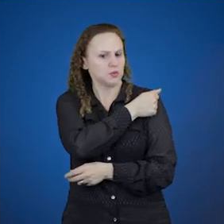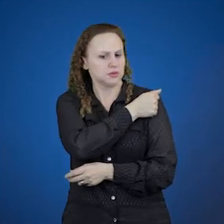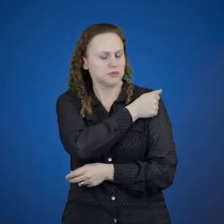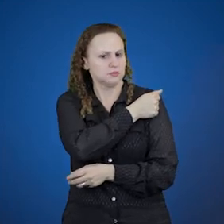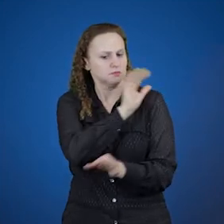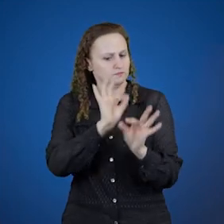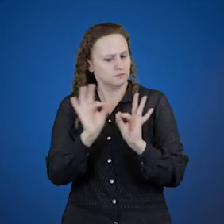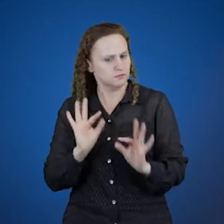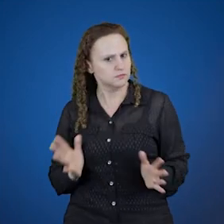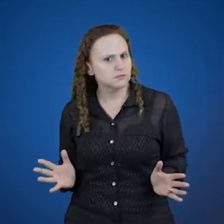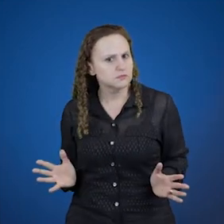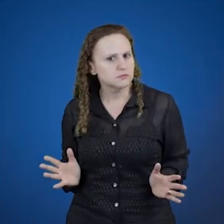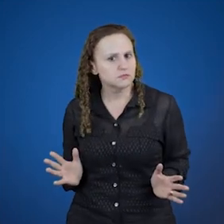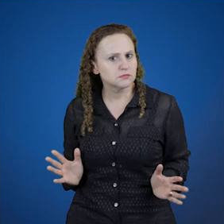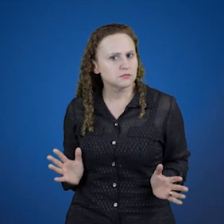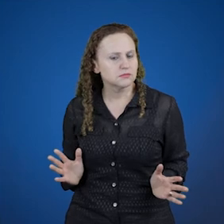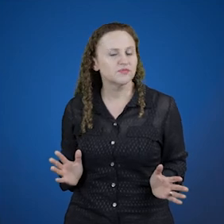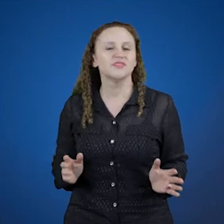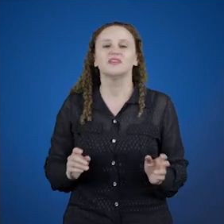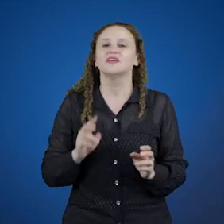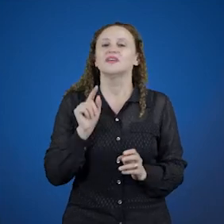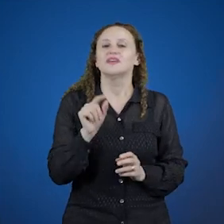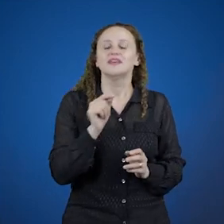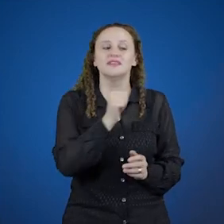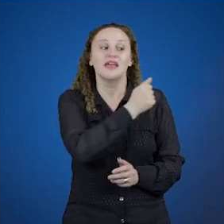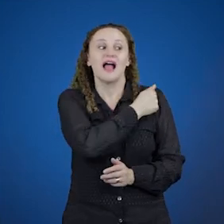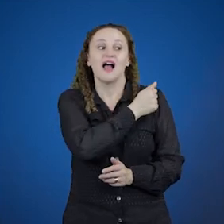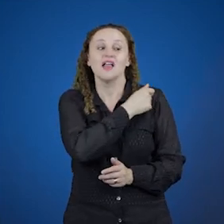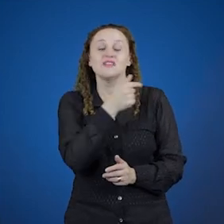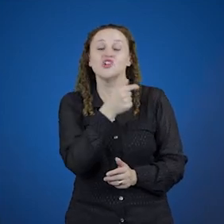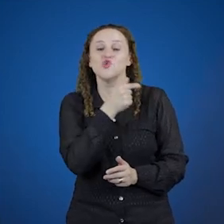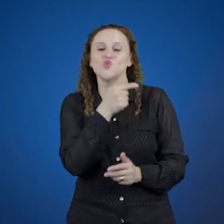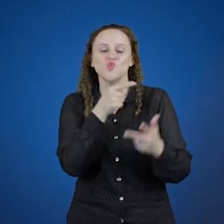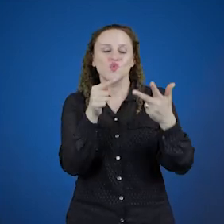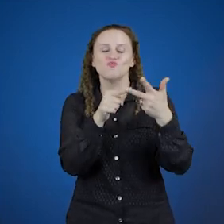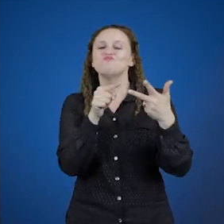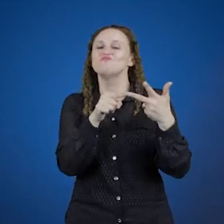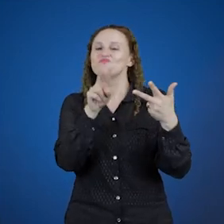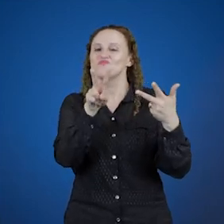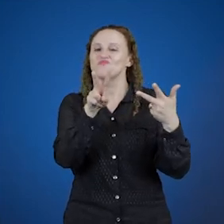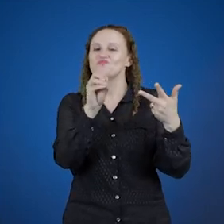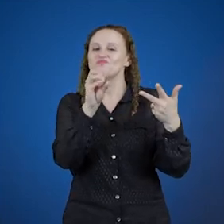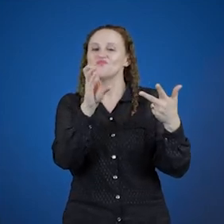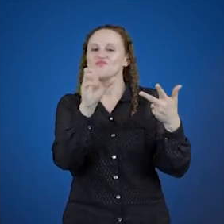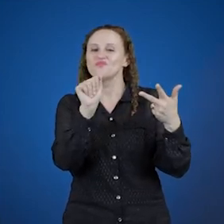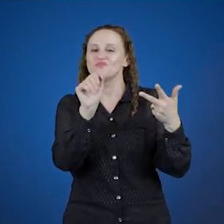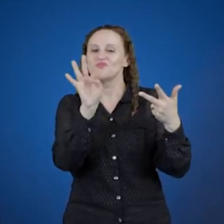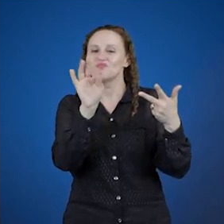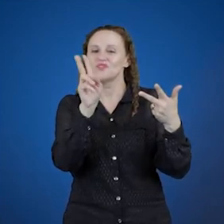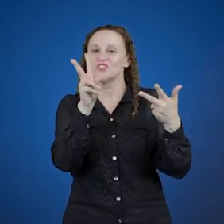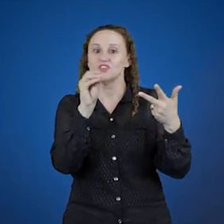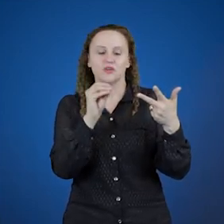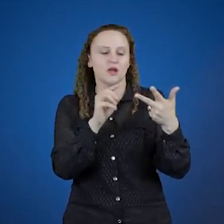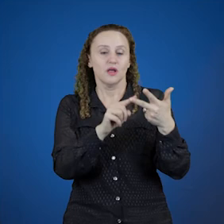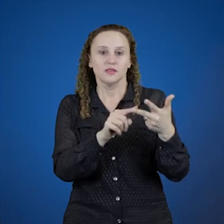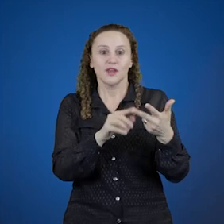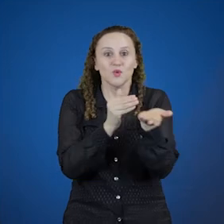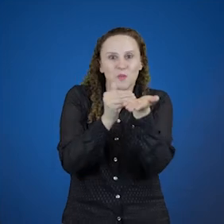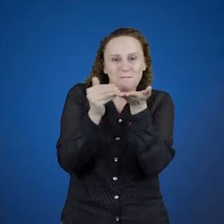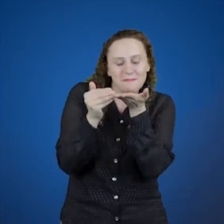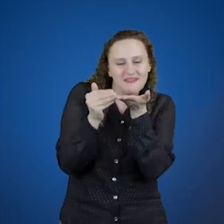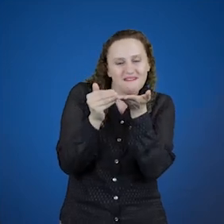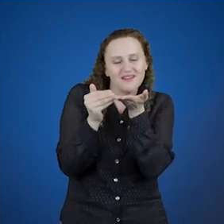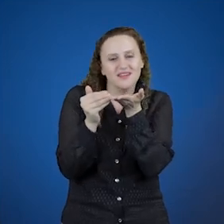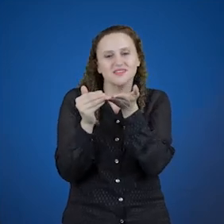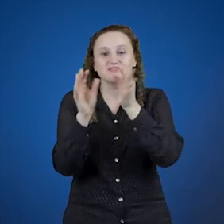vocês se ajeitem esse alunos é vocativo a palavra alunos ela está no início da oração